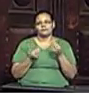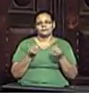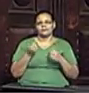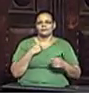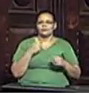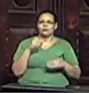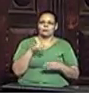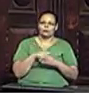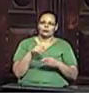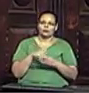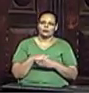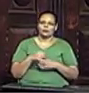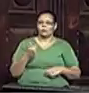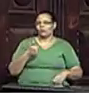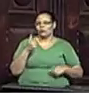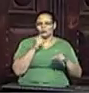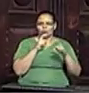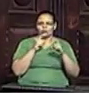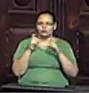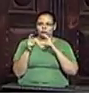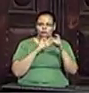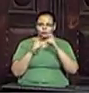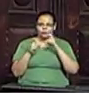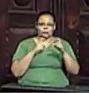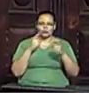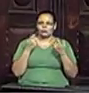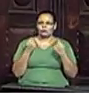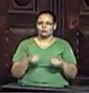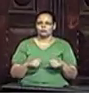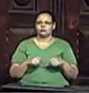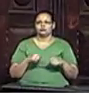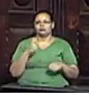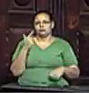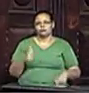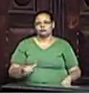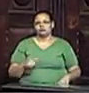podemos votá-la e em segunda discussão haverá de novo a possibilidade de